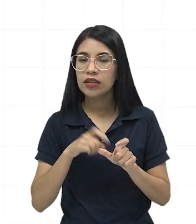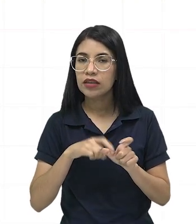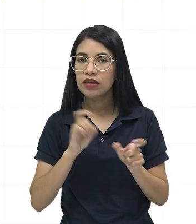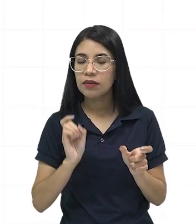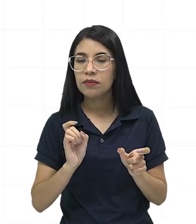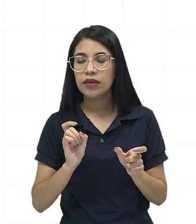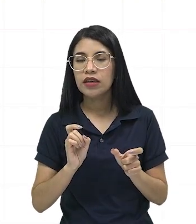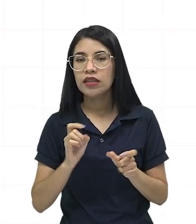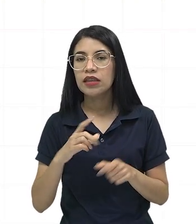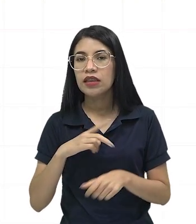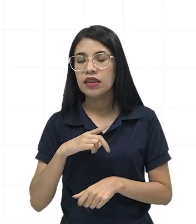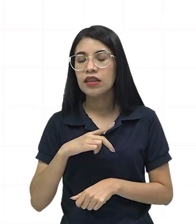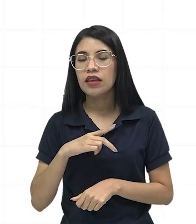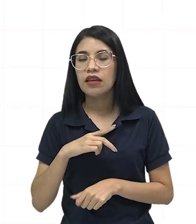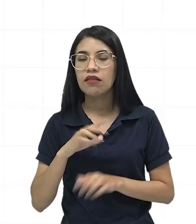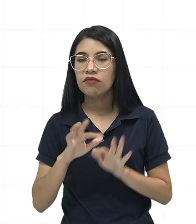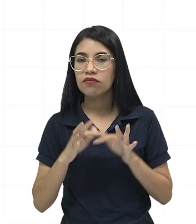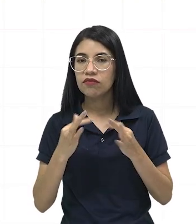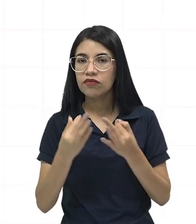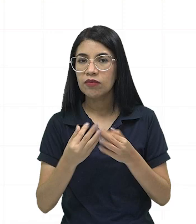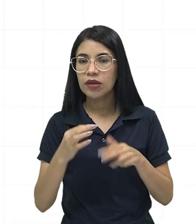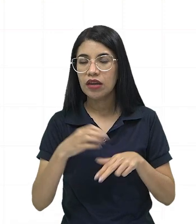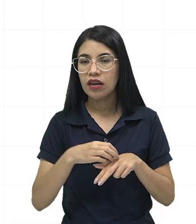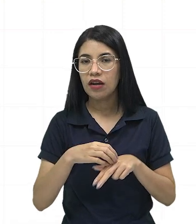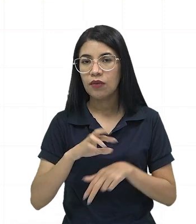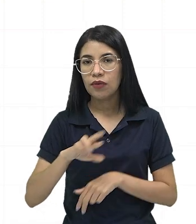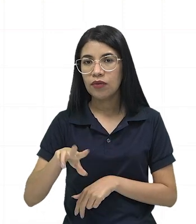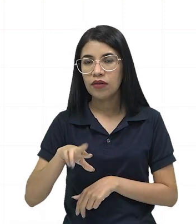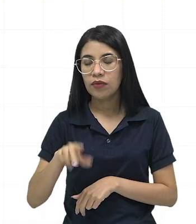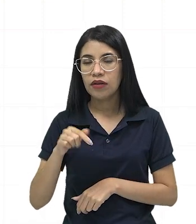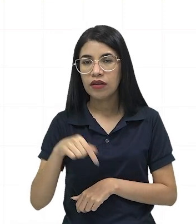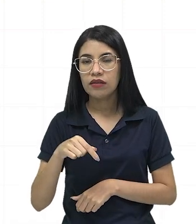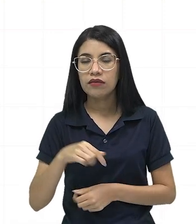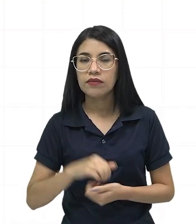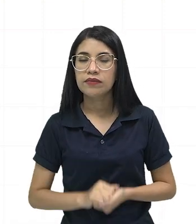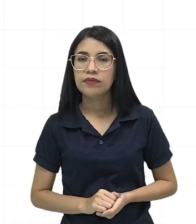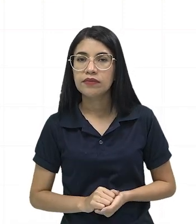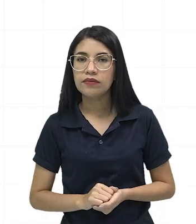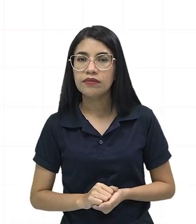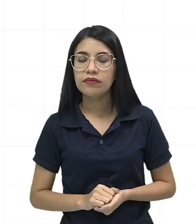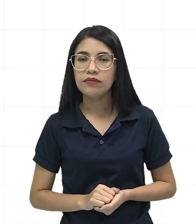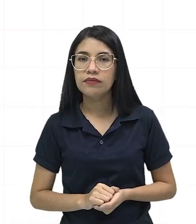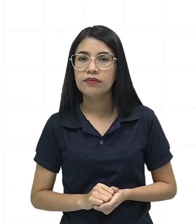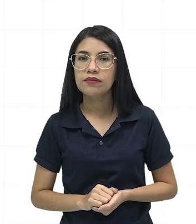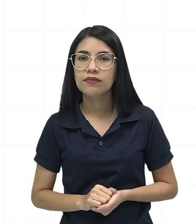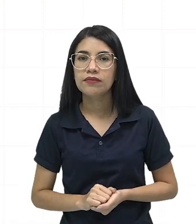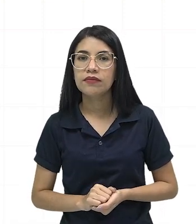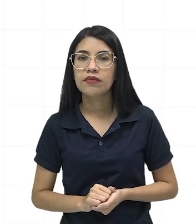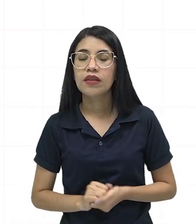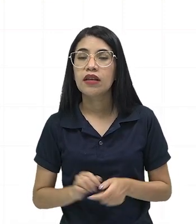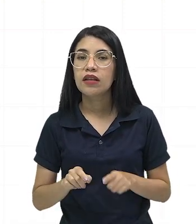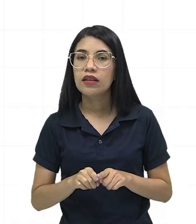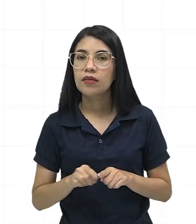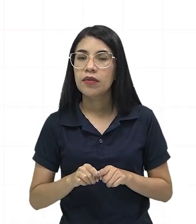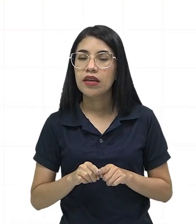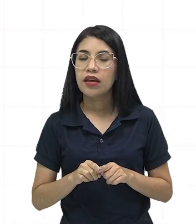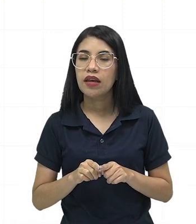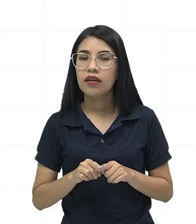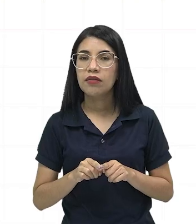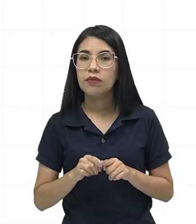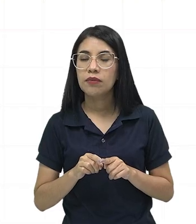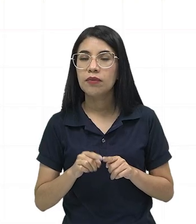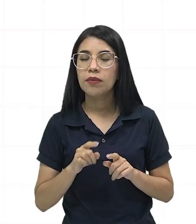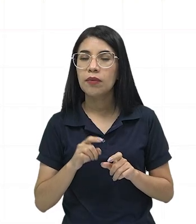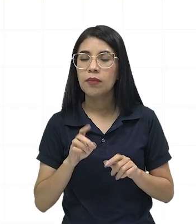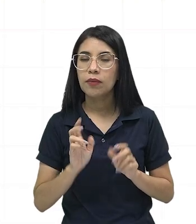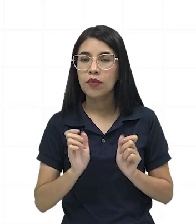não da presença da família real. E isso também é o quê? Um dos motivos que leva o Brasil a se